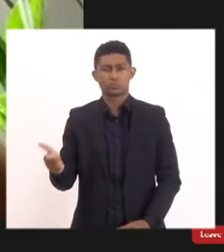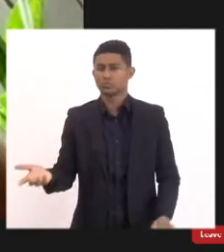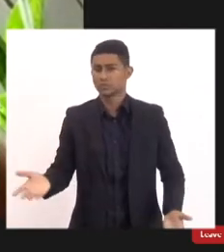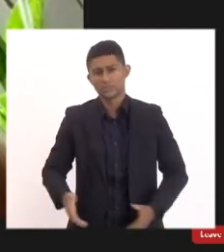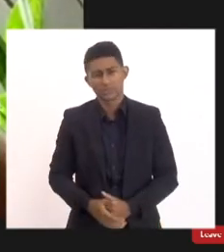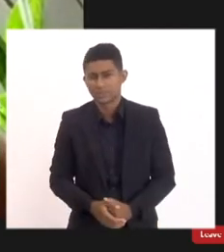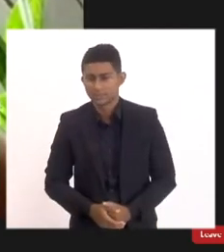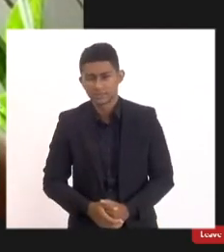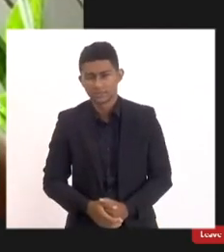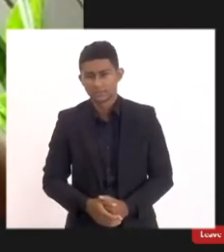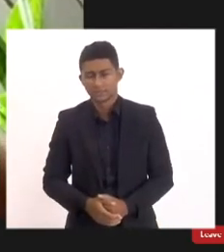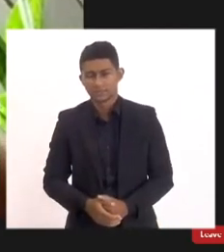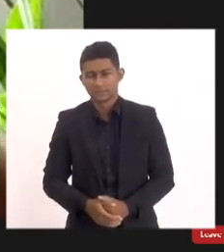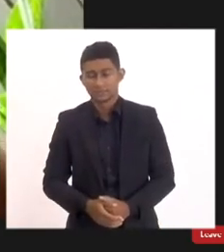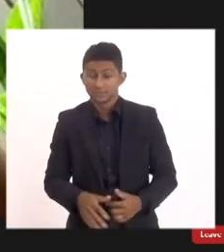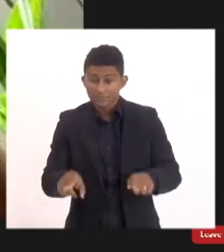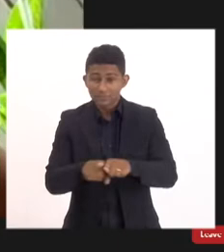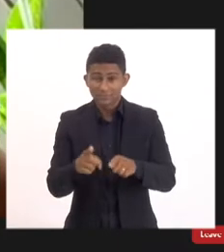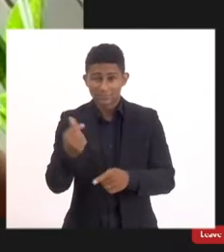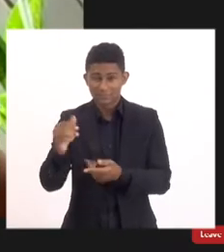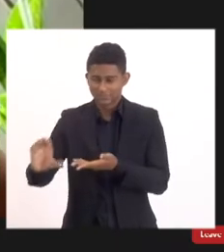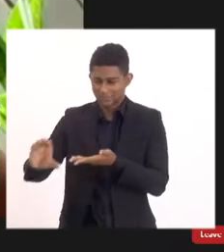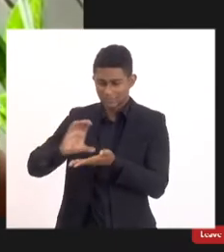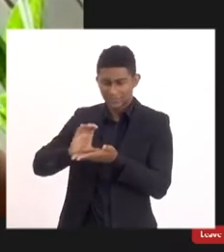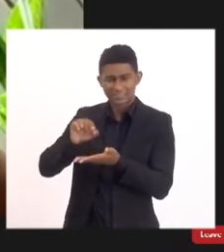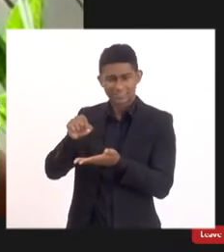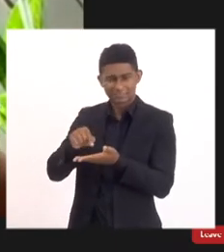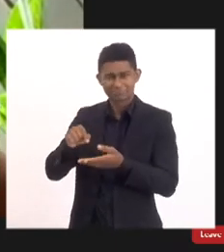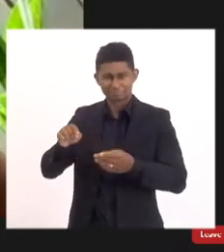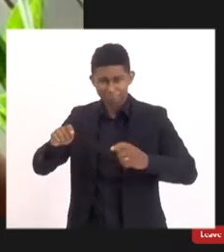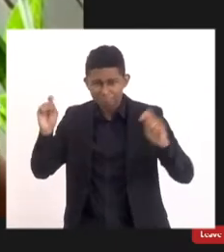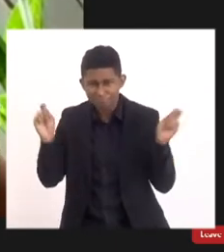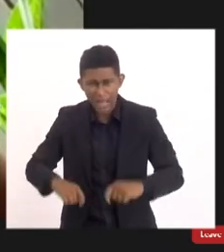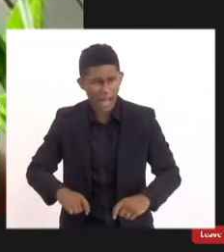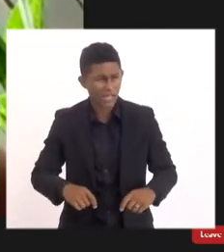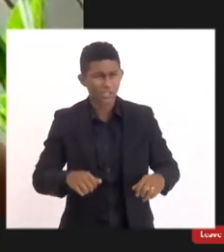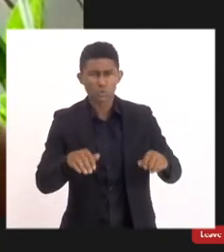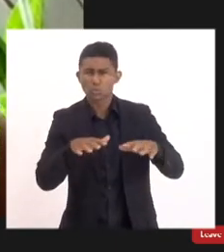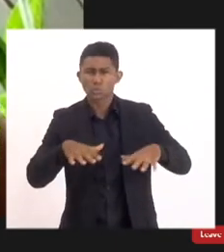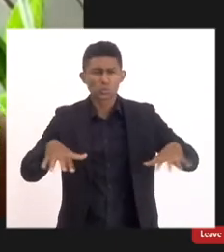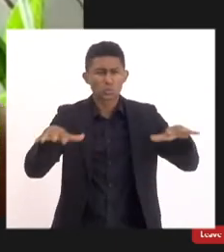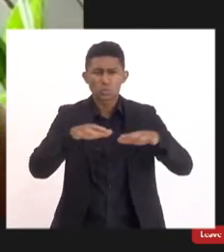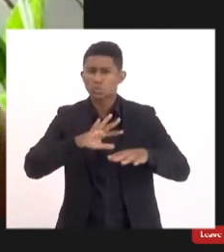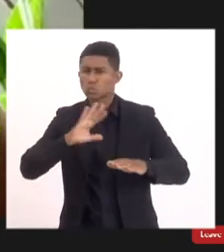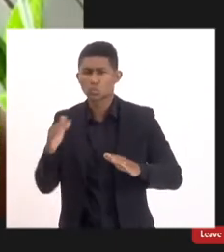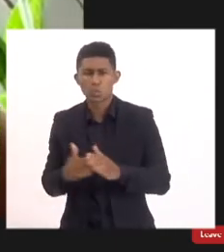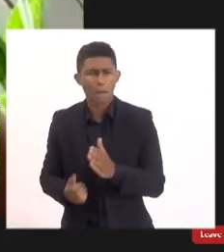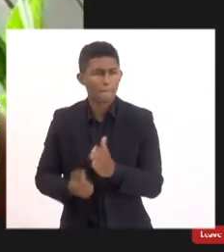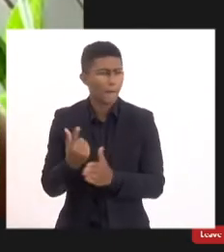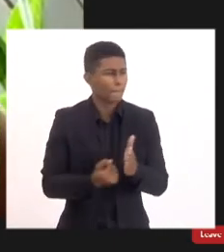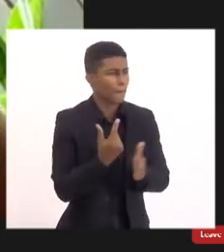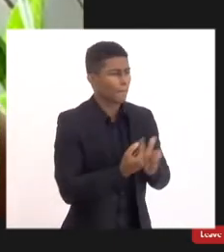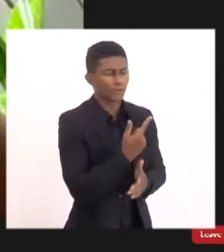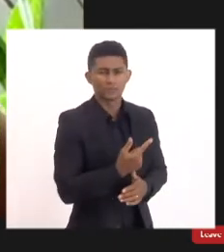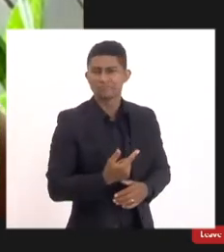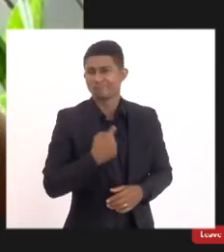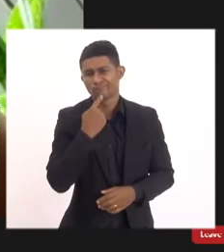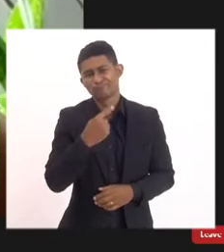E ela também não é suficiente para tudo. Por exemplo, quando vocês colocam, como o